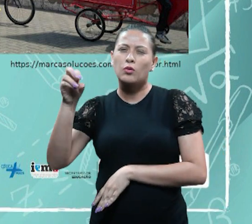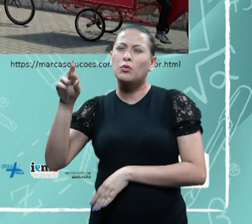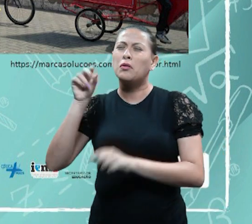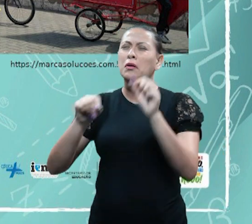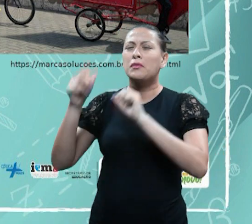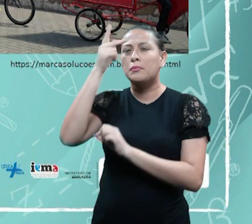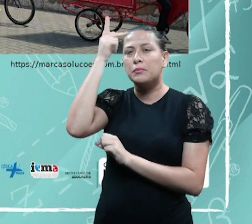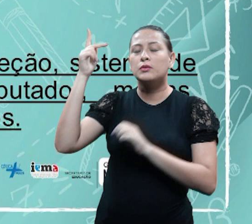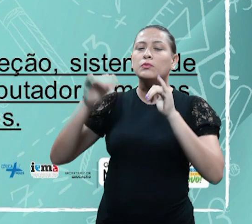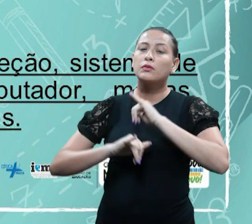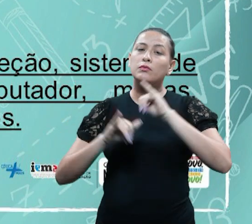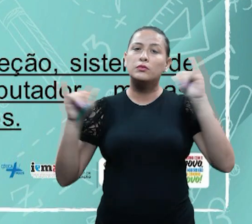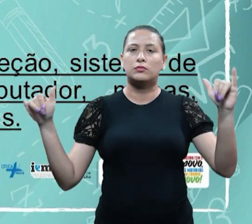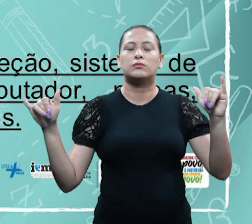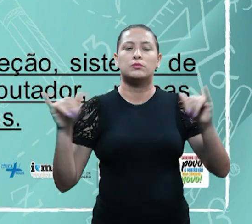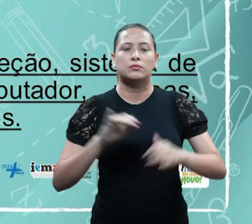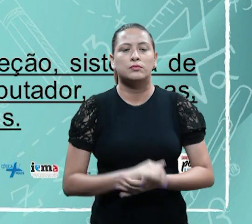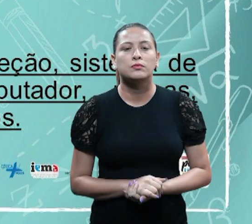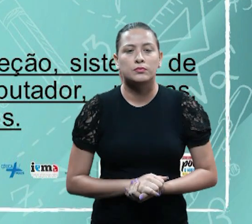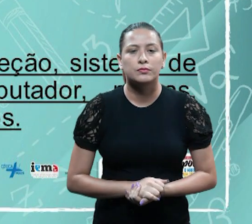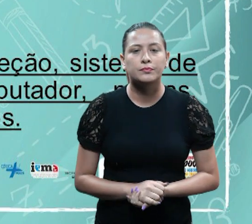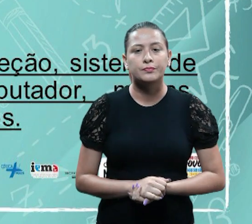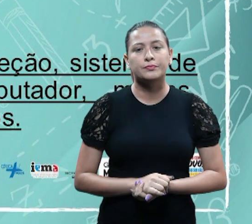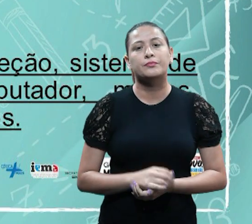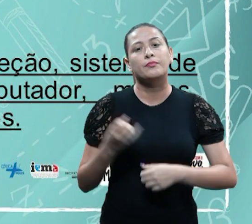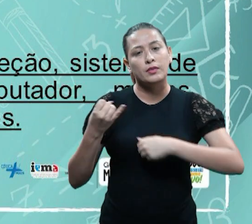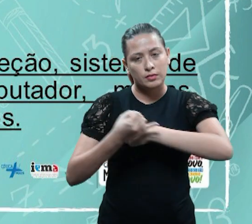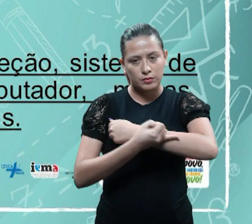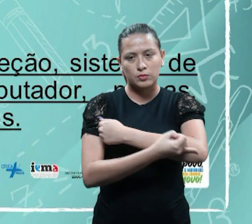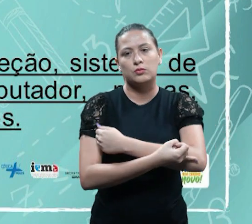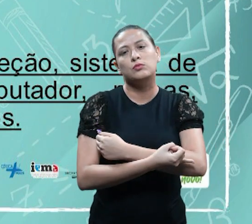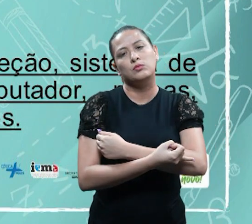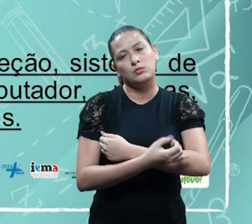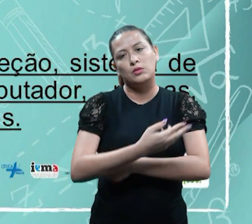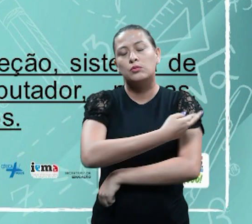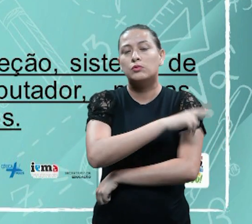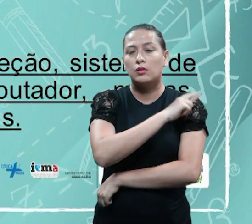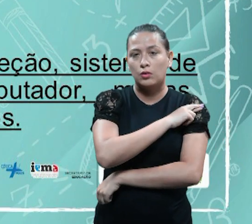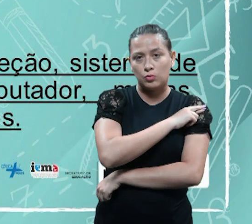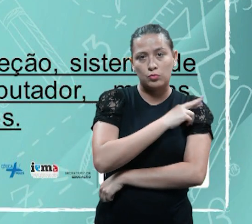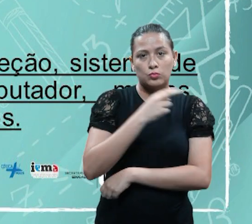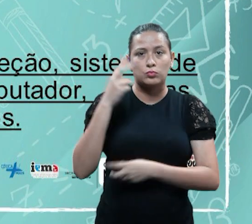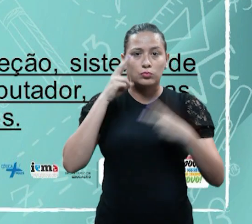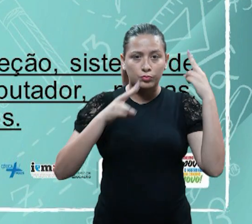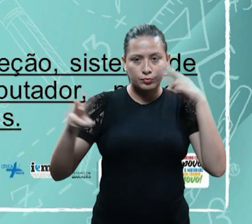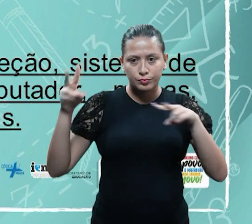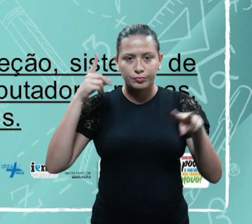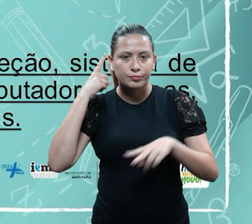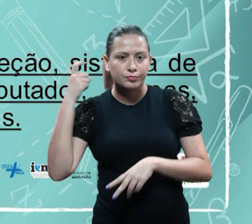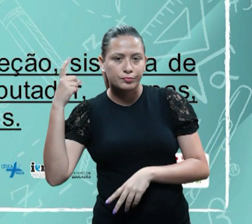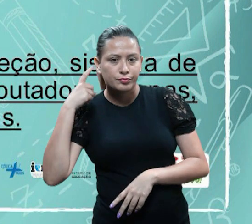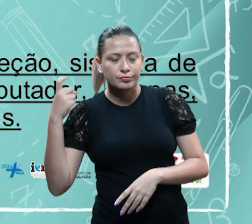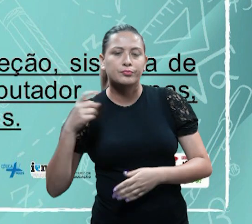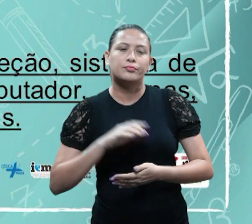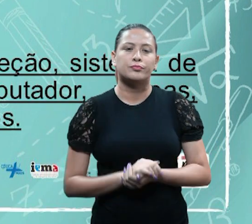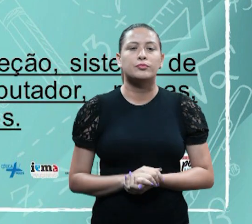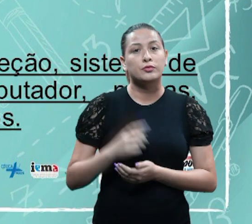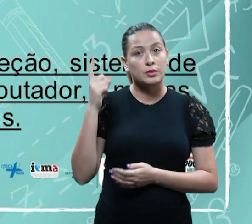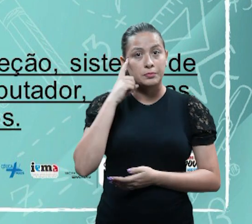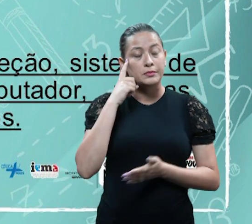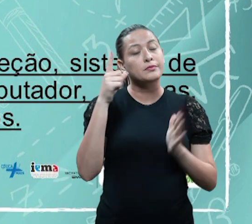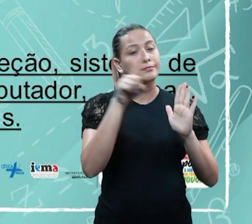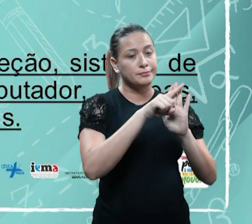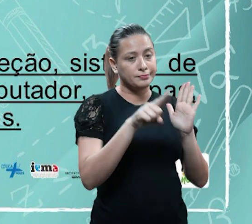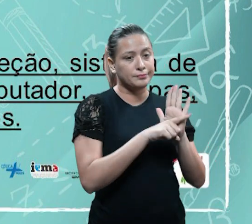o evento, né? E, claro, a infraestrutura, né? Que são os recursos audiovisuais, que a gente tem que pensar também nesse planejamento, que